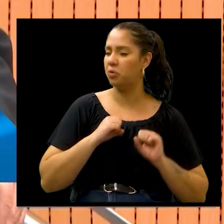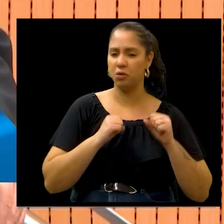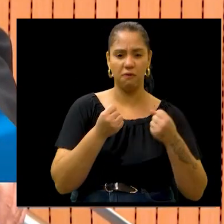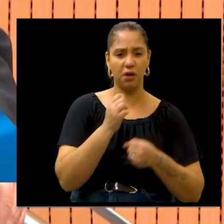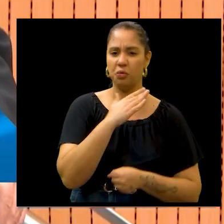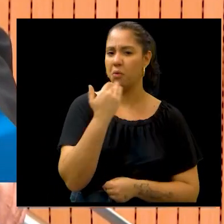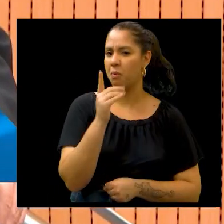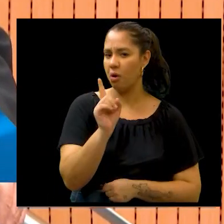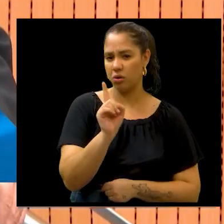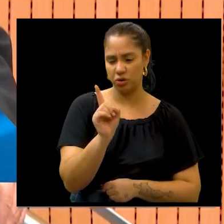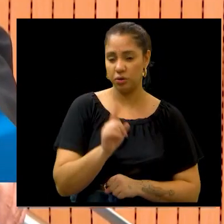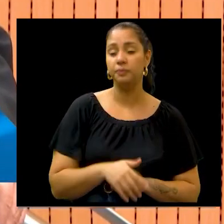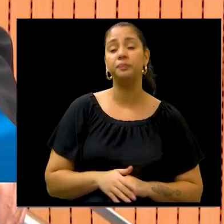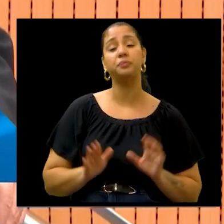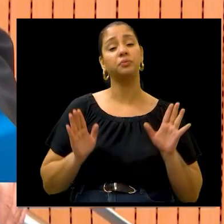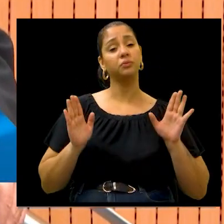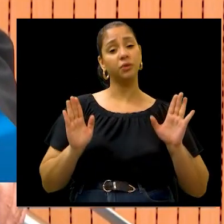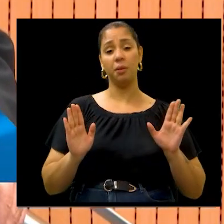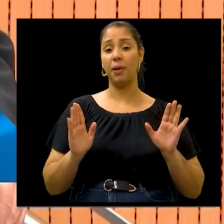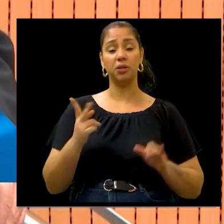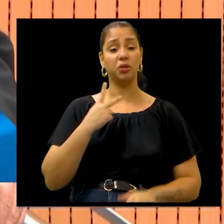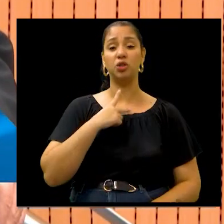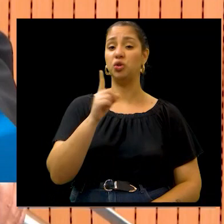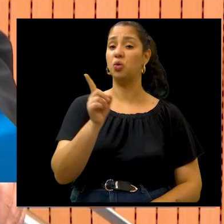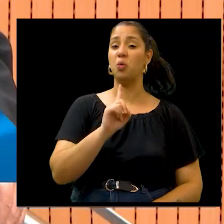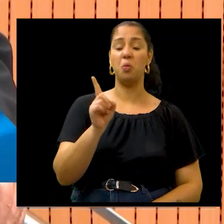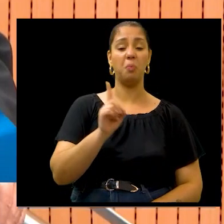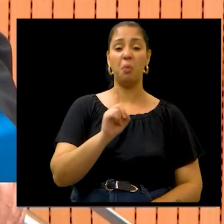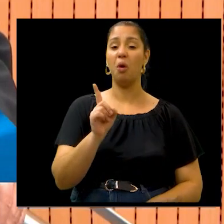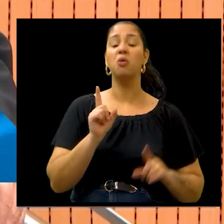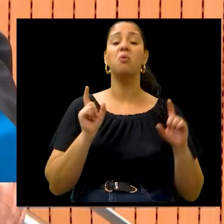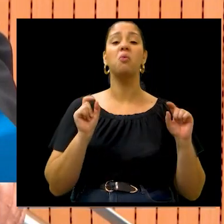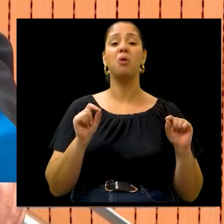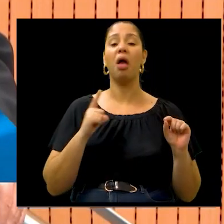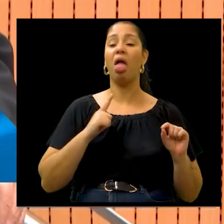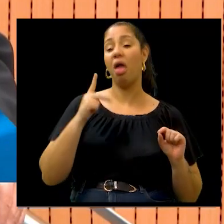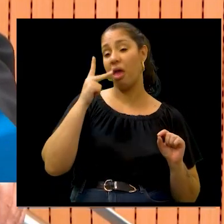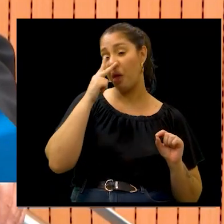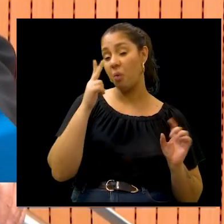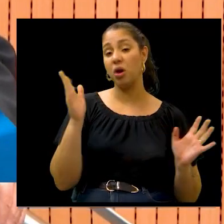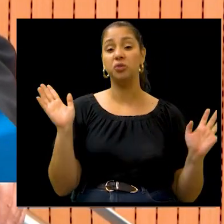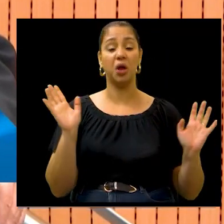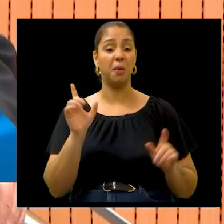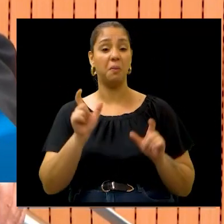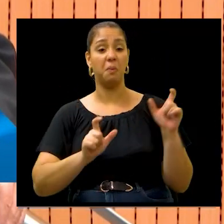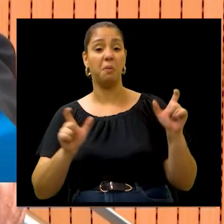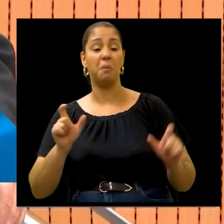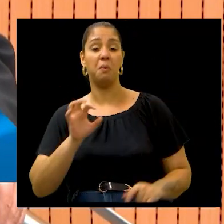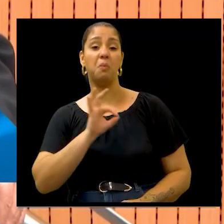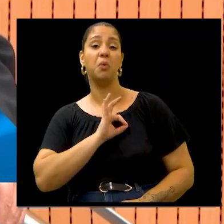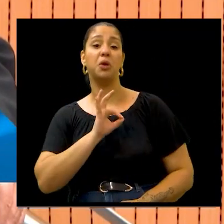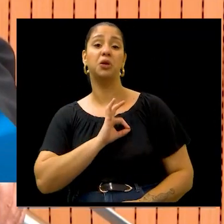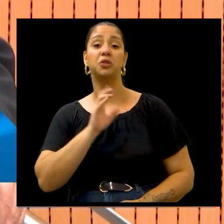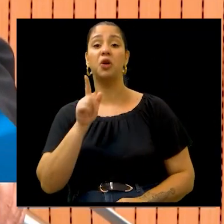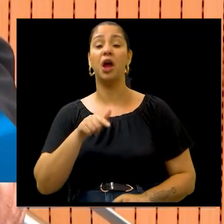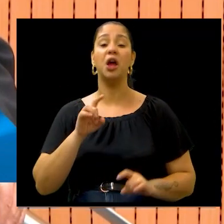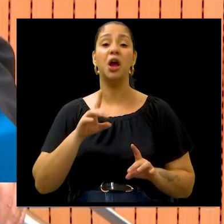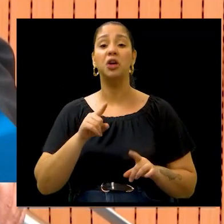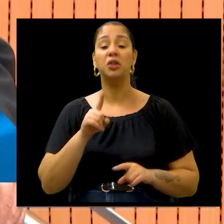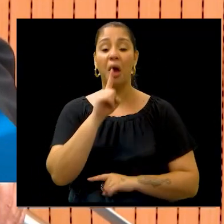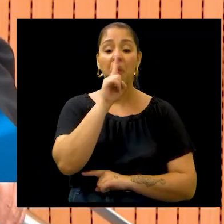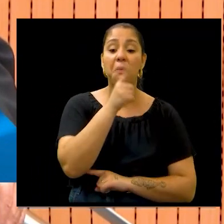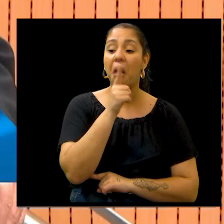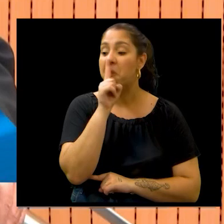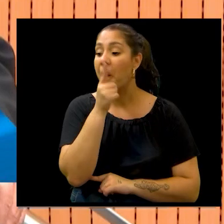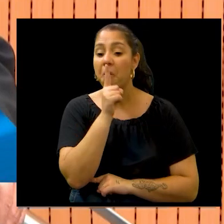Não defendo a morte. Mas nós não podemos, de maneira alguma, achar que policial é aquele